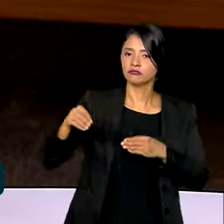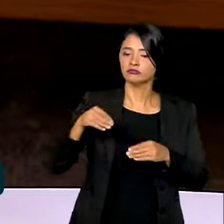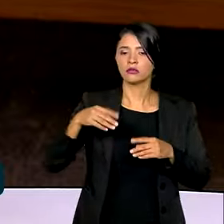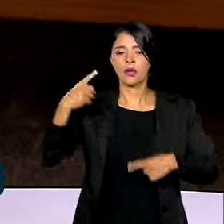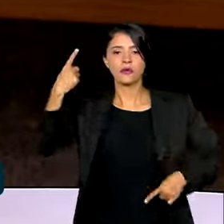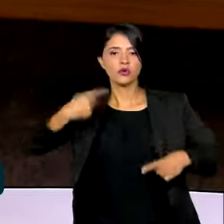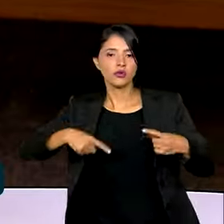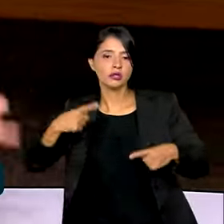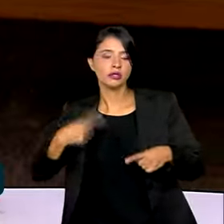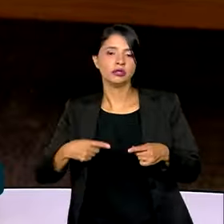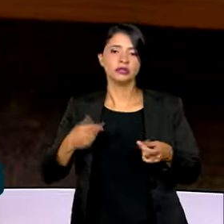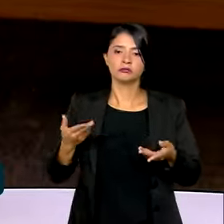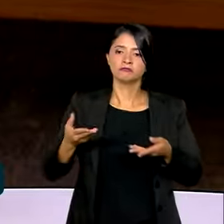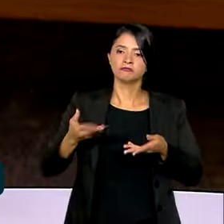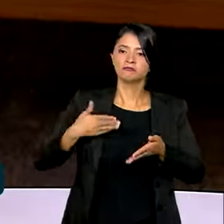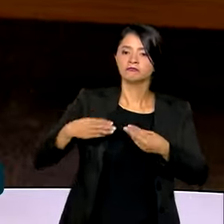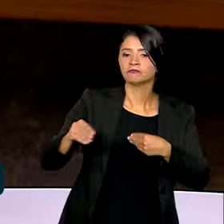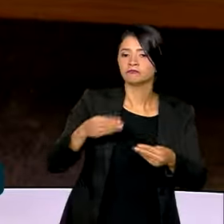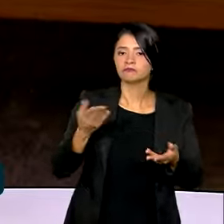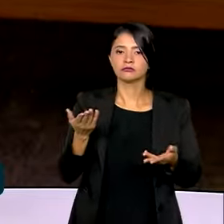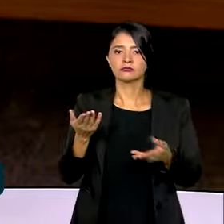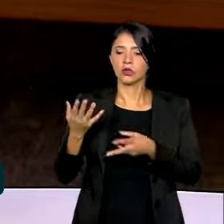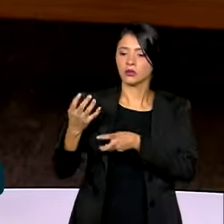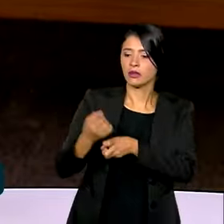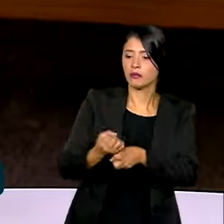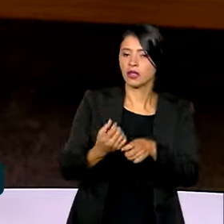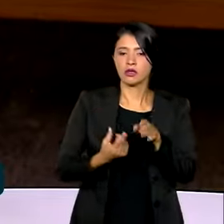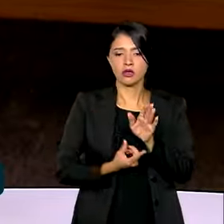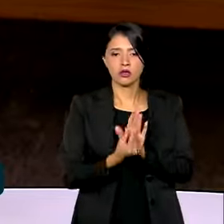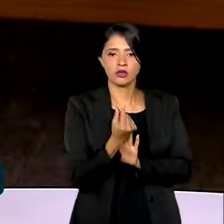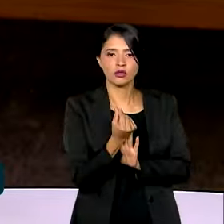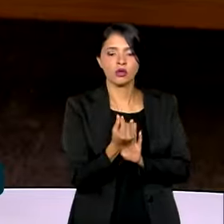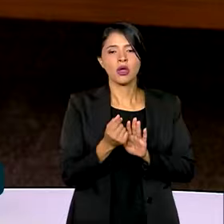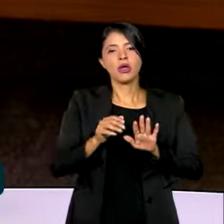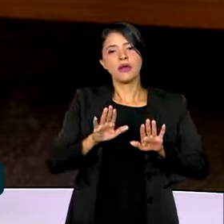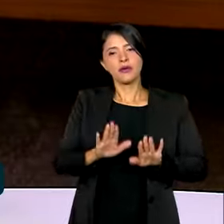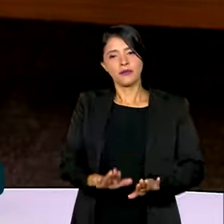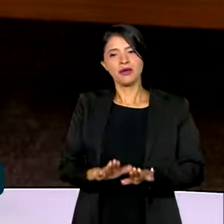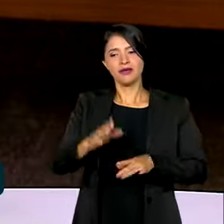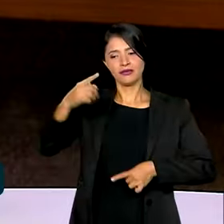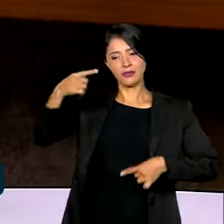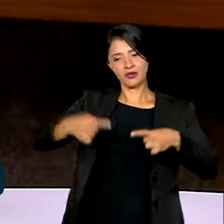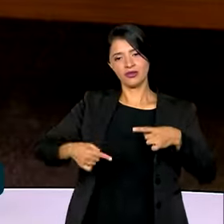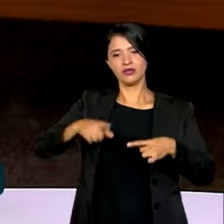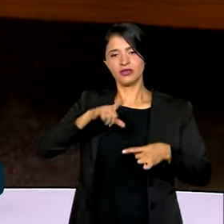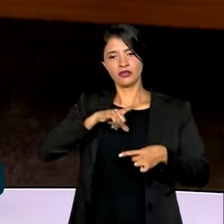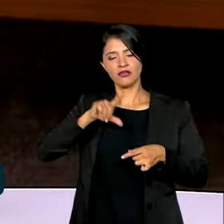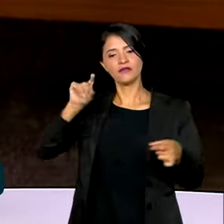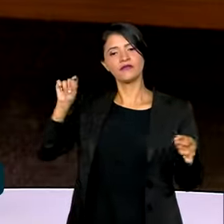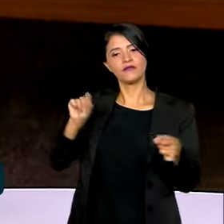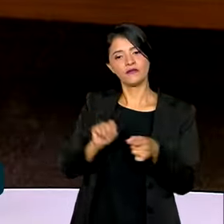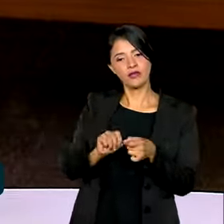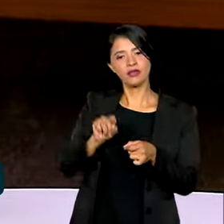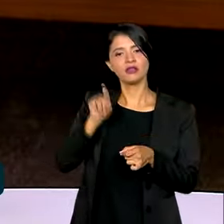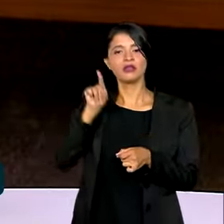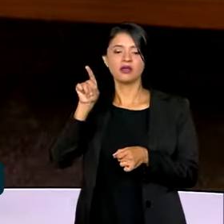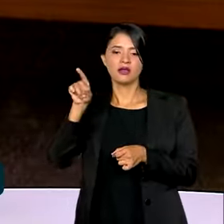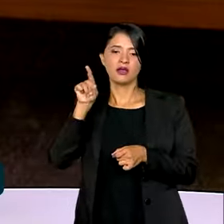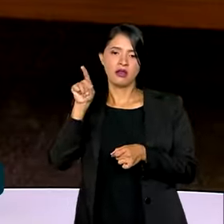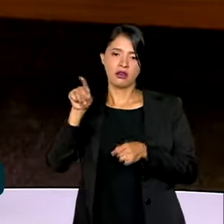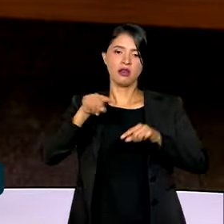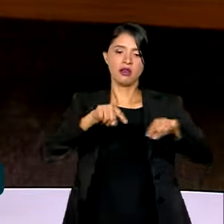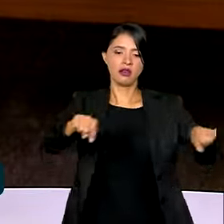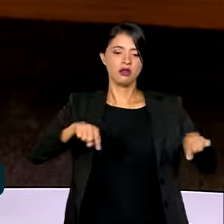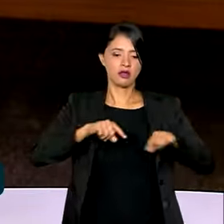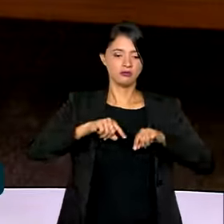políticas, para articular orçamentos, né? Mas esta política ela é executada lá no